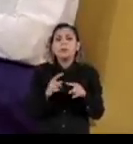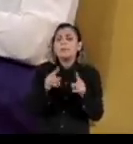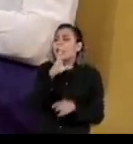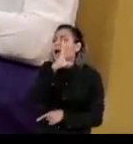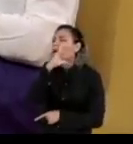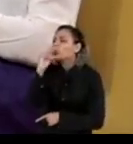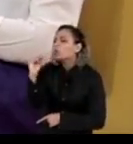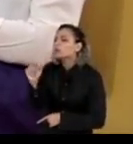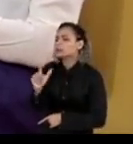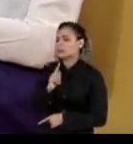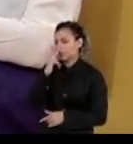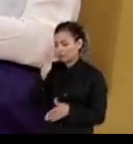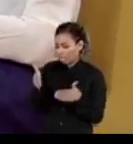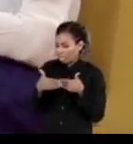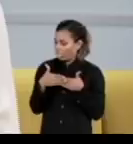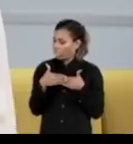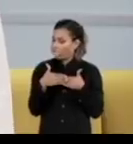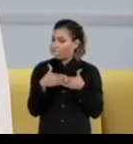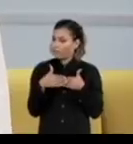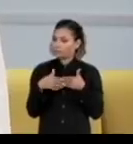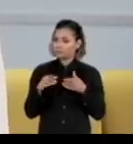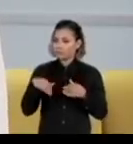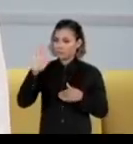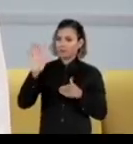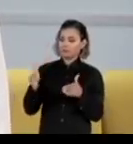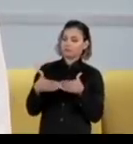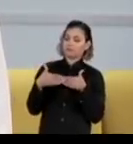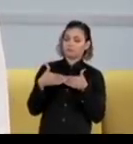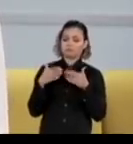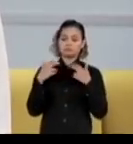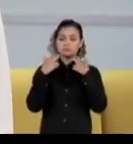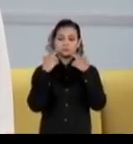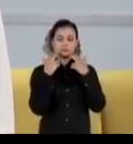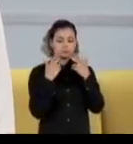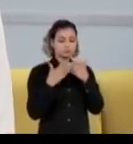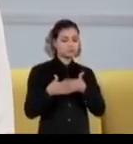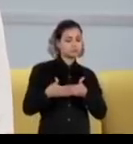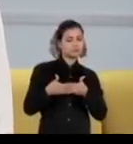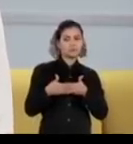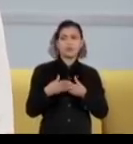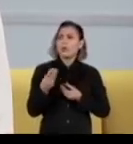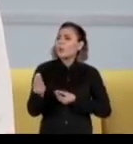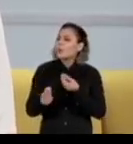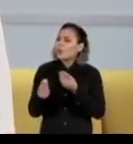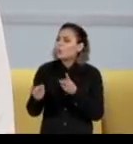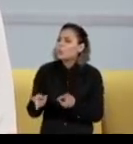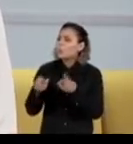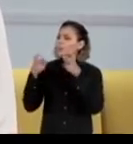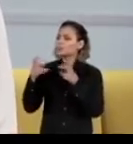são geralmente mais fechados, muitas vezes introvertidos, como perceber